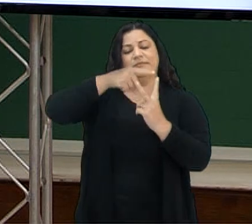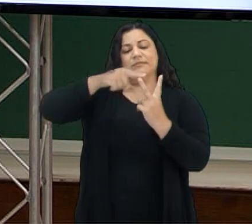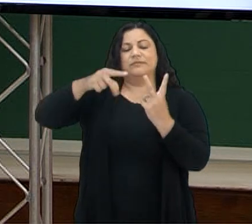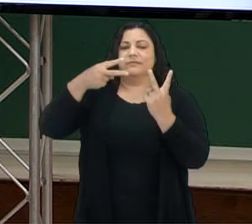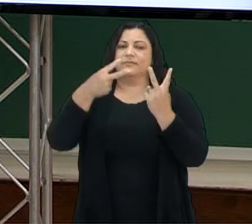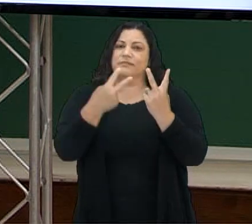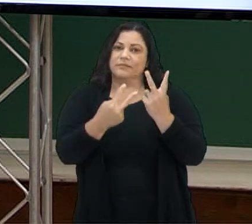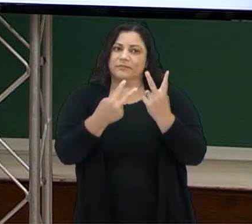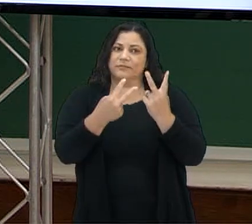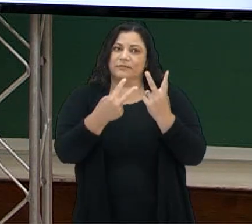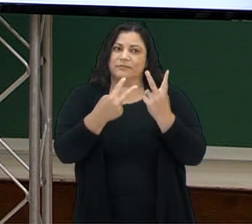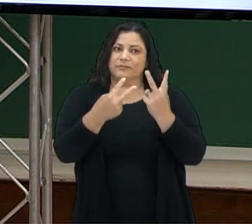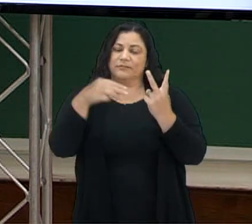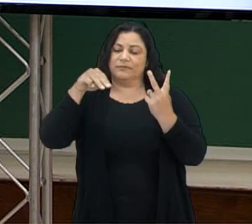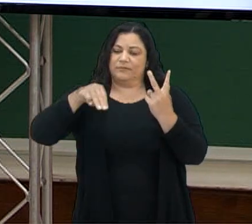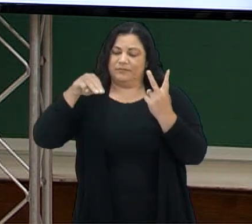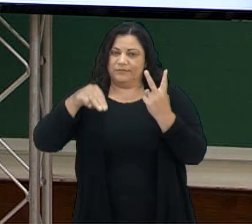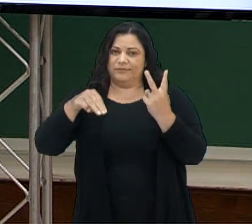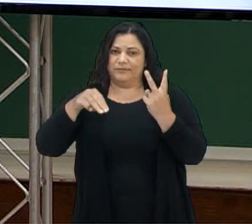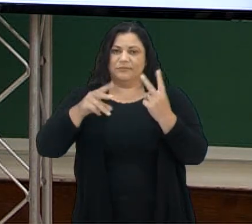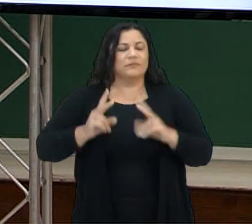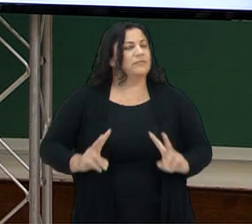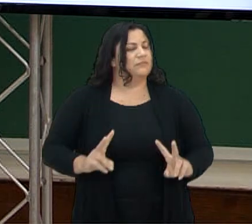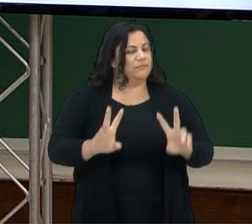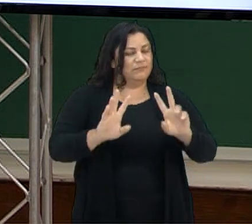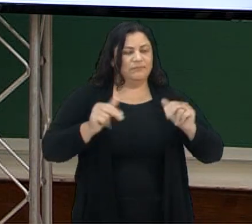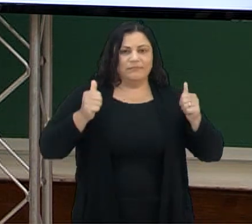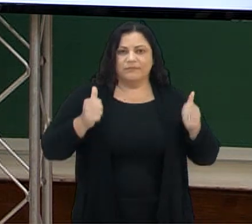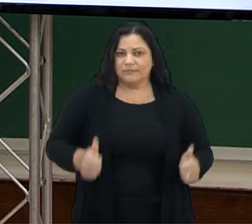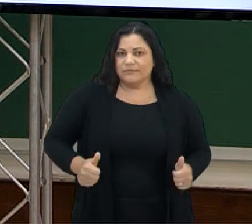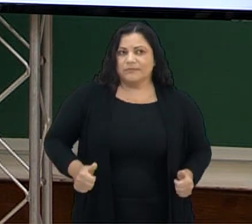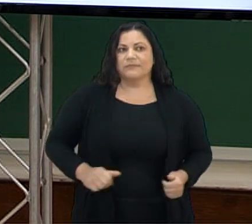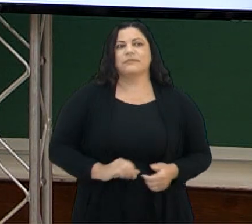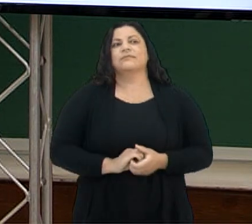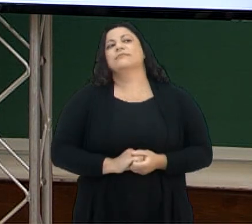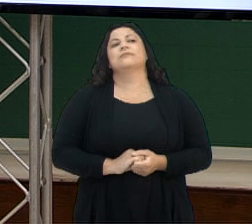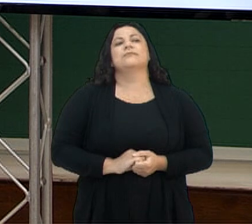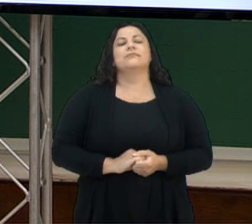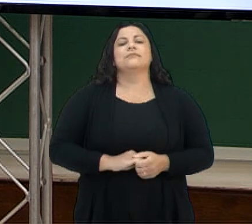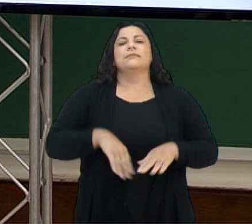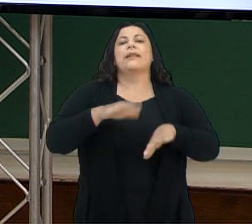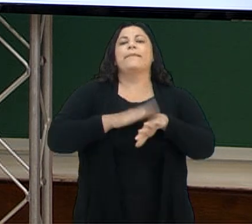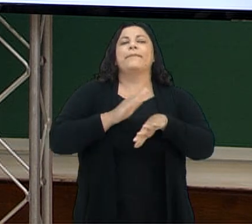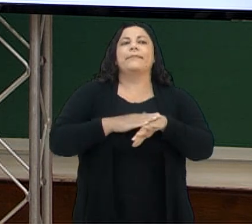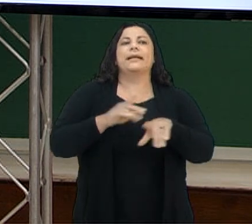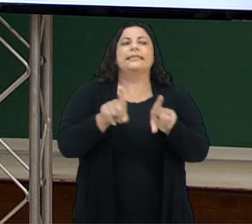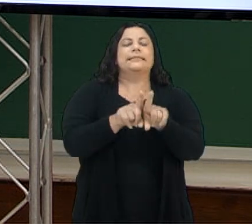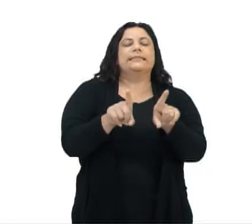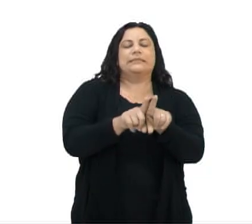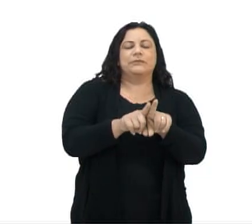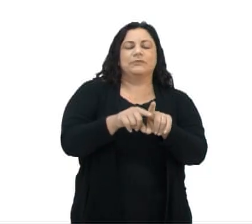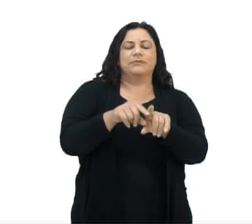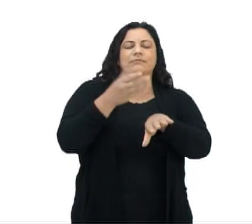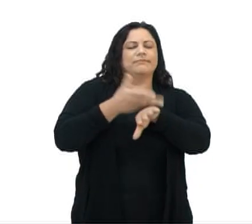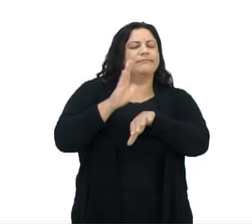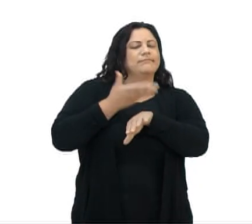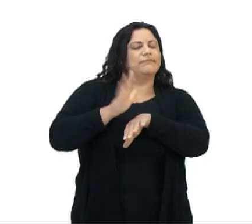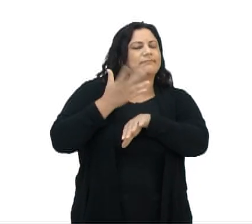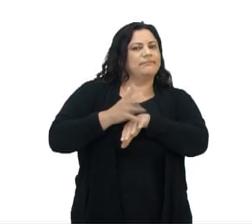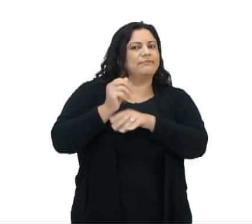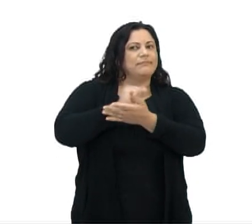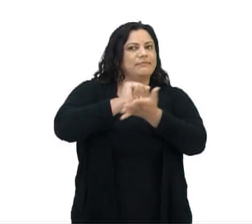10, a diagonal será 10 raiz de 2 e assim por diante, tá? Bom, mais um aqui para a gente praticar, tá? Qual